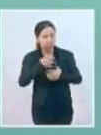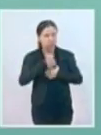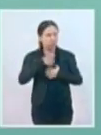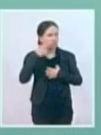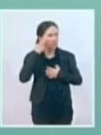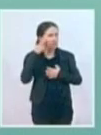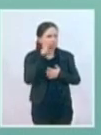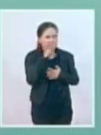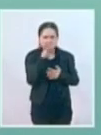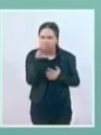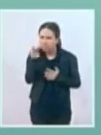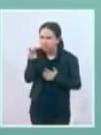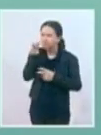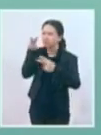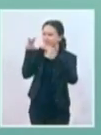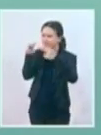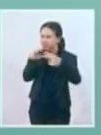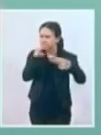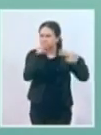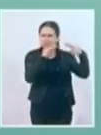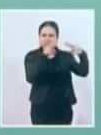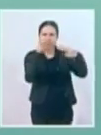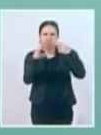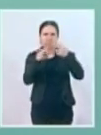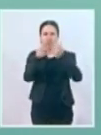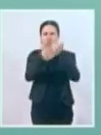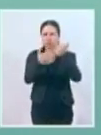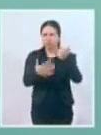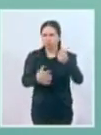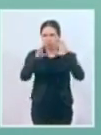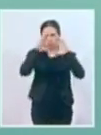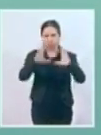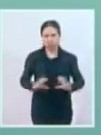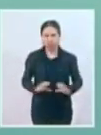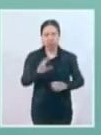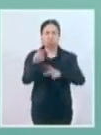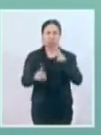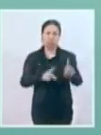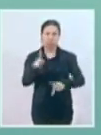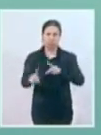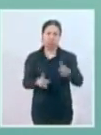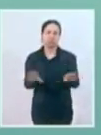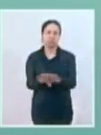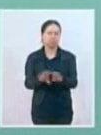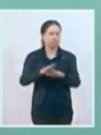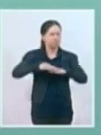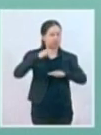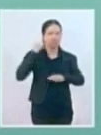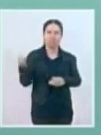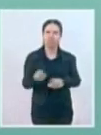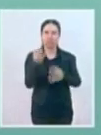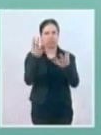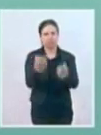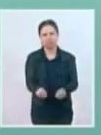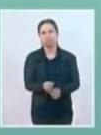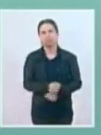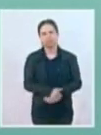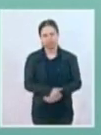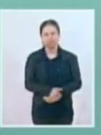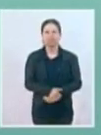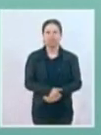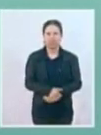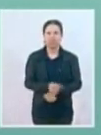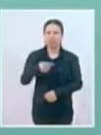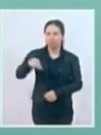olhos dos diretores ali, dos coordenadores e, mais importante, a população receber isso. Receber, né? Então, nós fomos ao